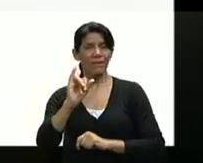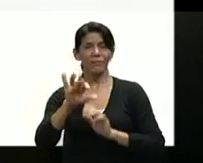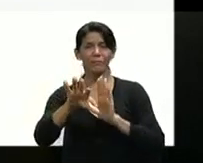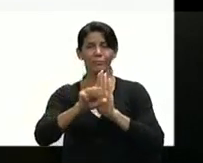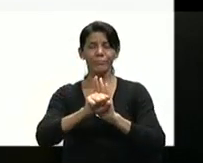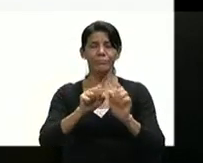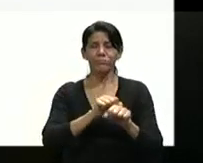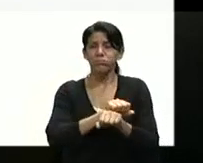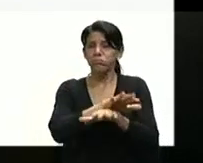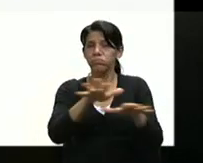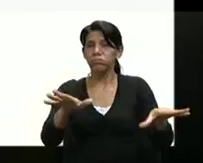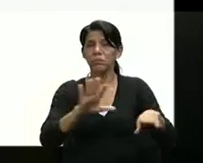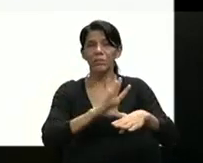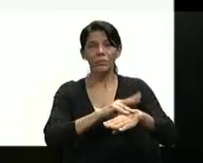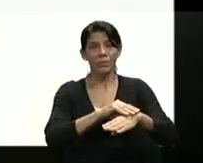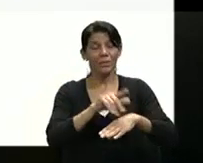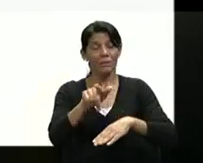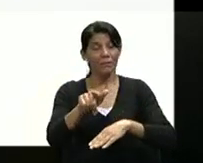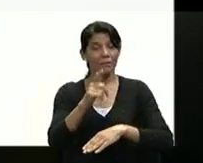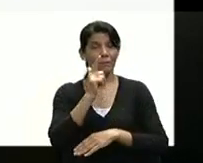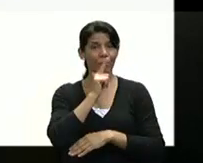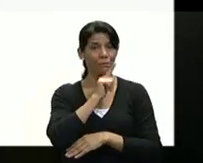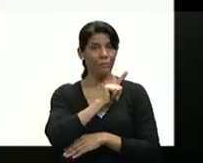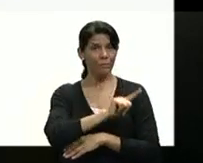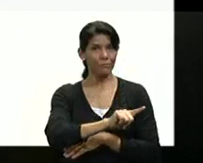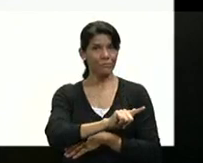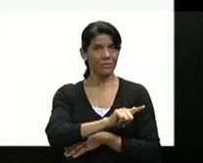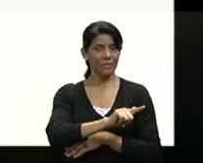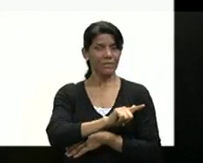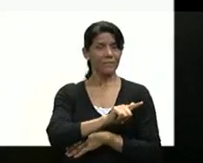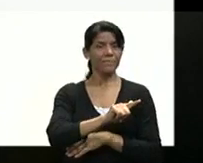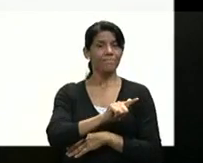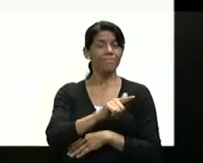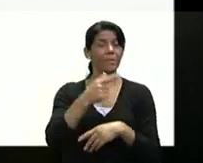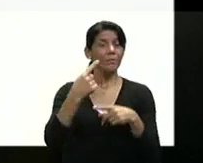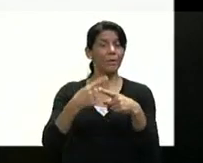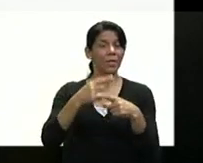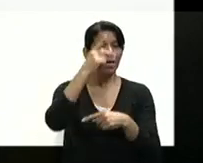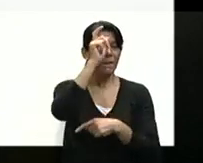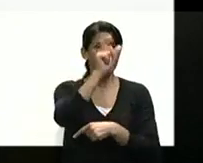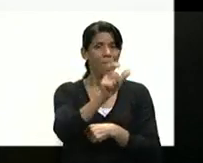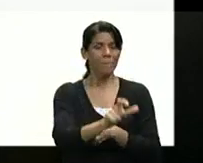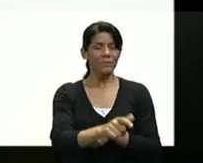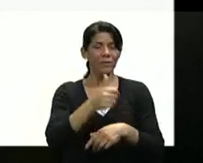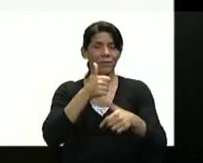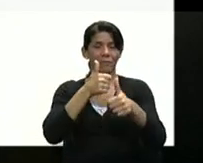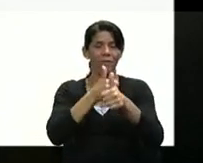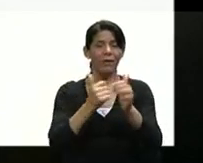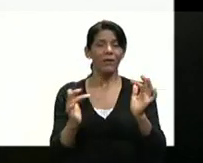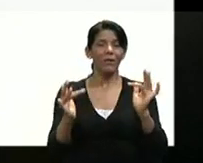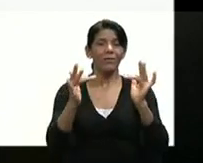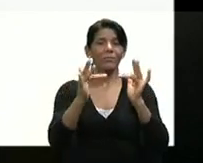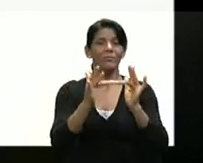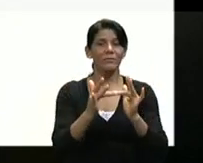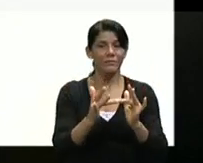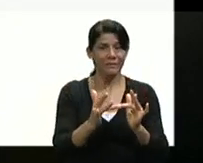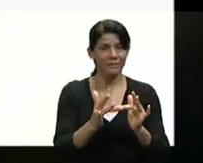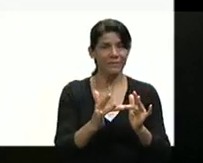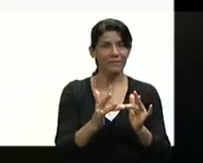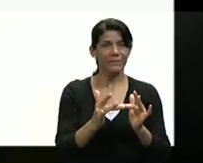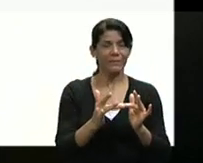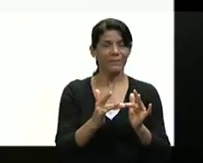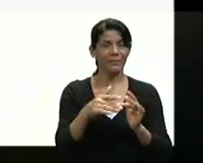de propagação, ela ganha em escala, porque a pessoa fica mais próxima do contato com